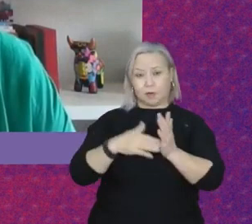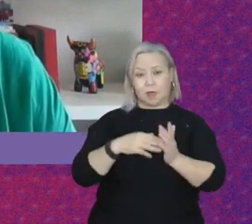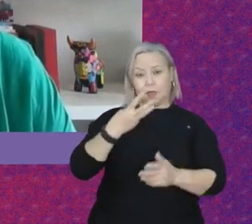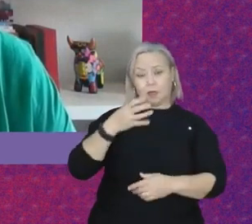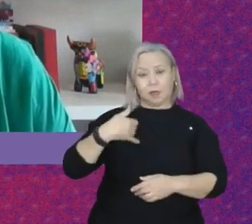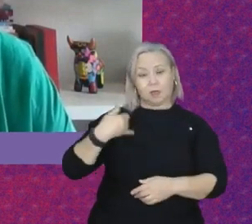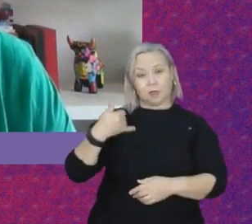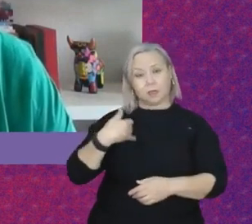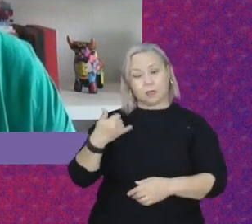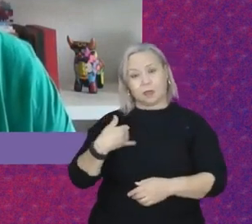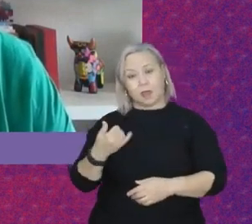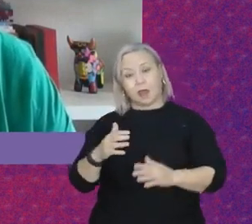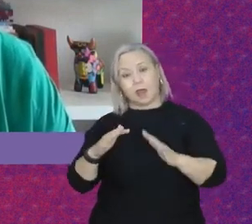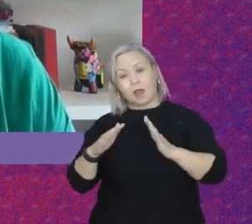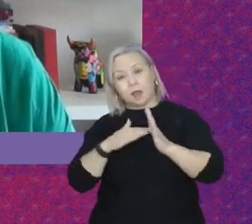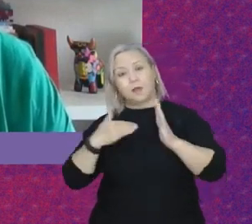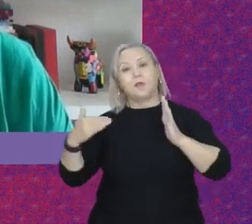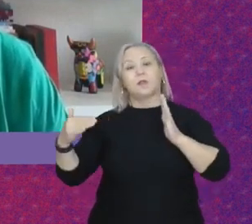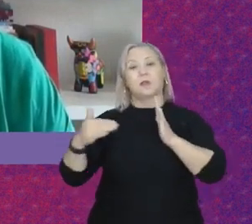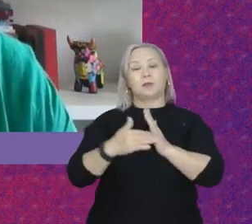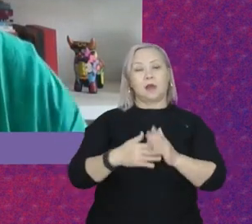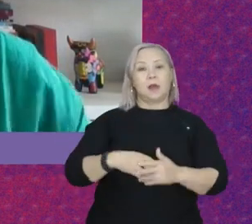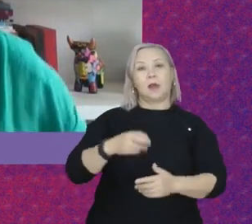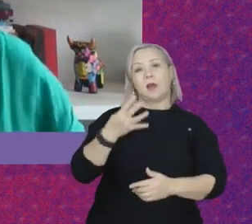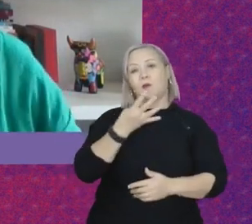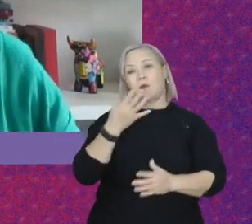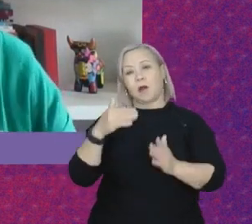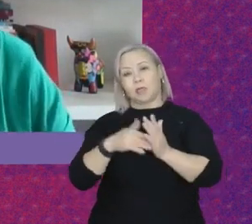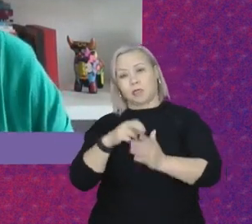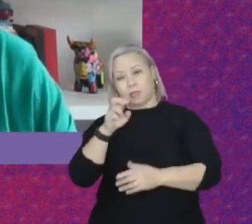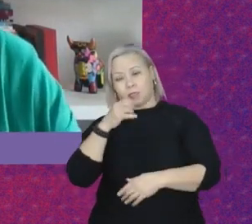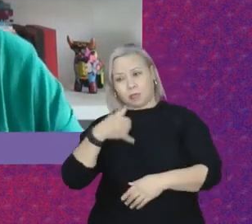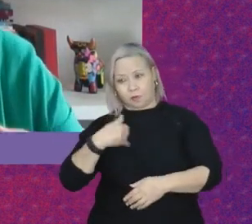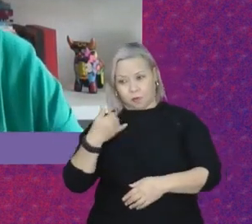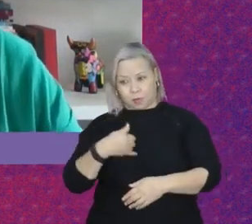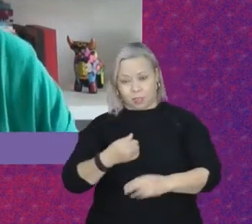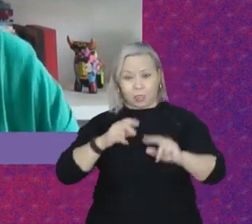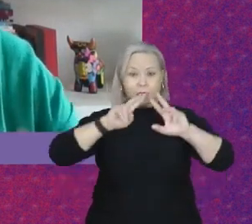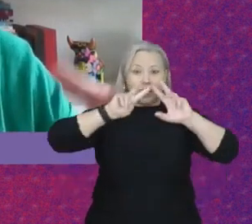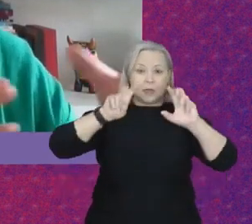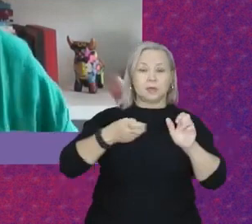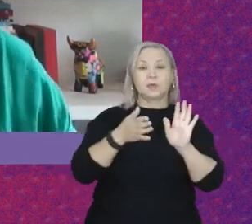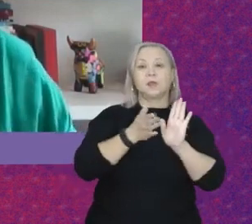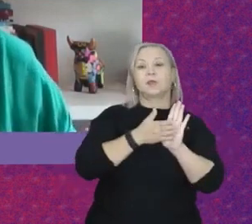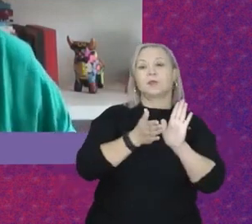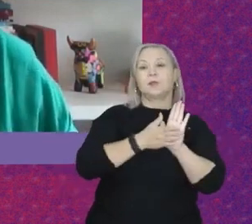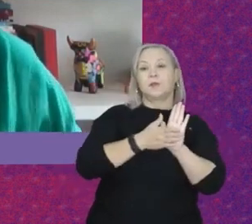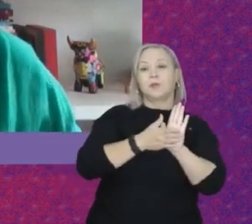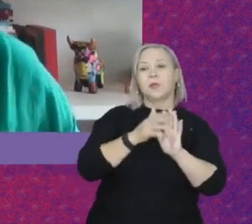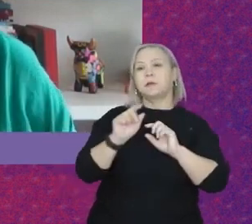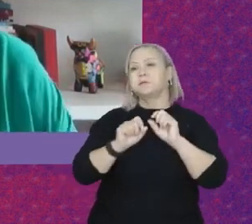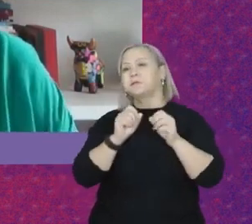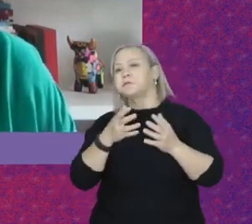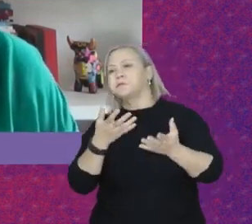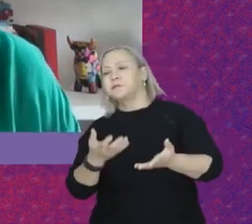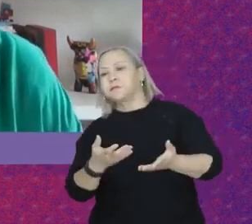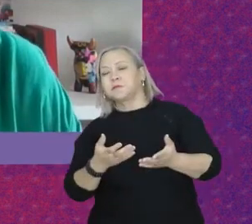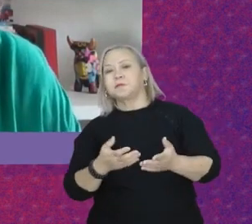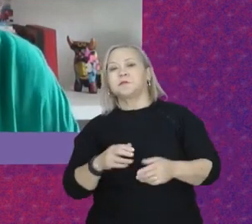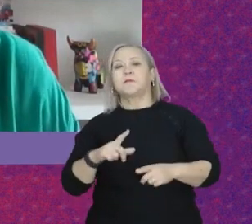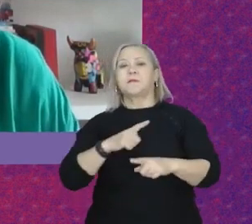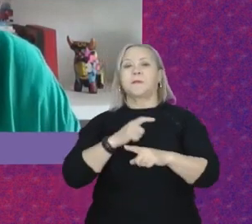e universalizar o 4 e 5 anos. A gente tem outras questões a abordar aí, nós saímos de uma